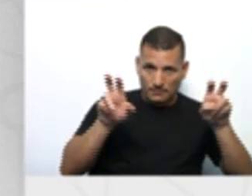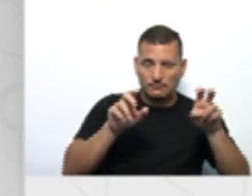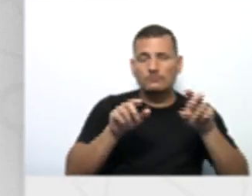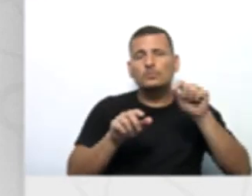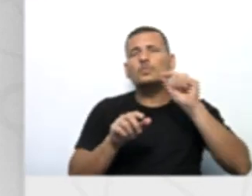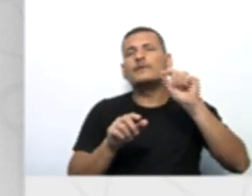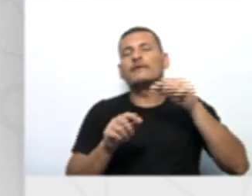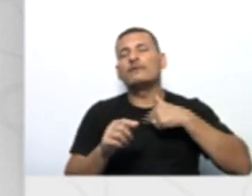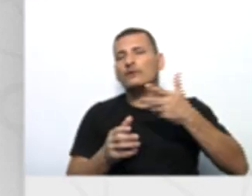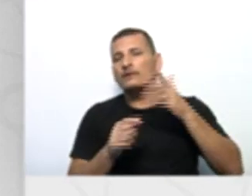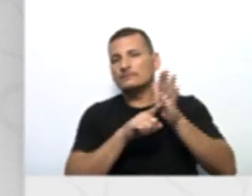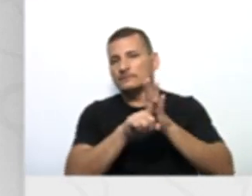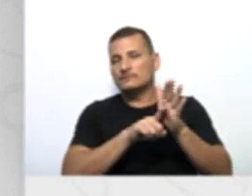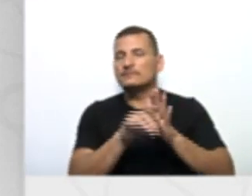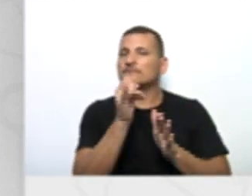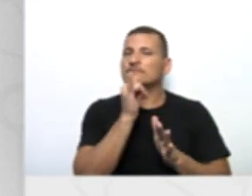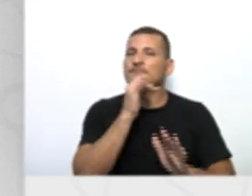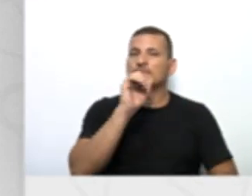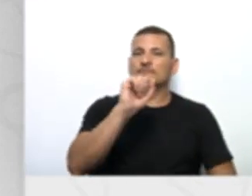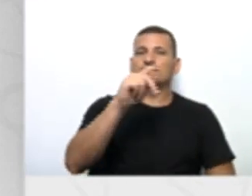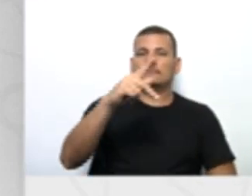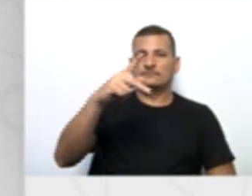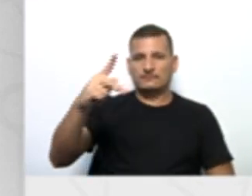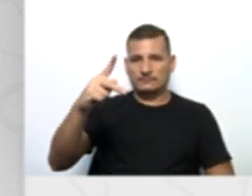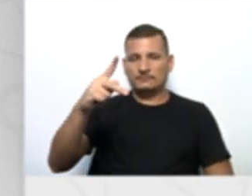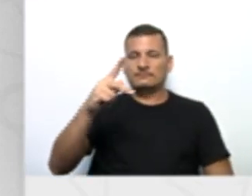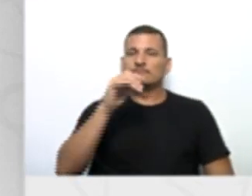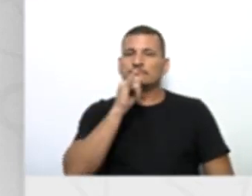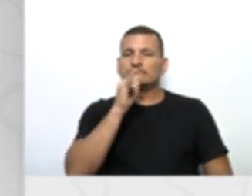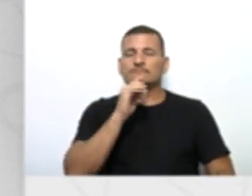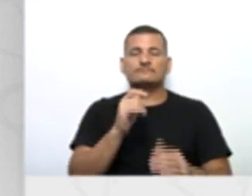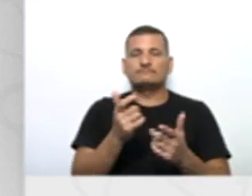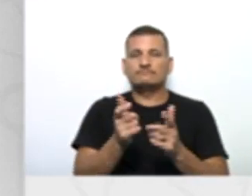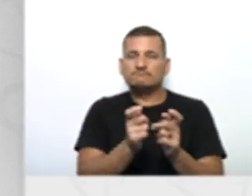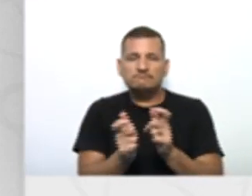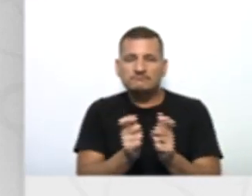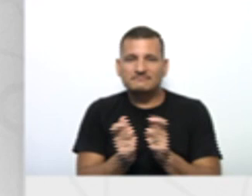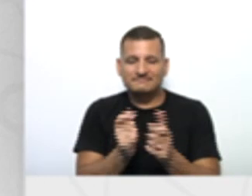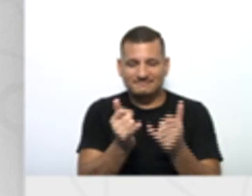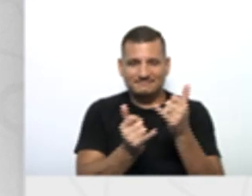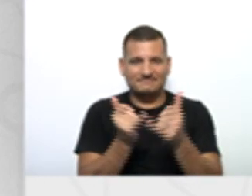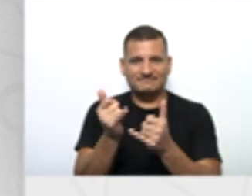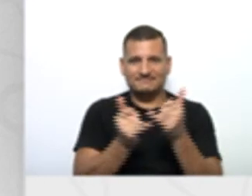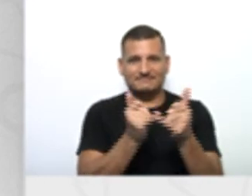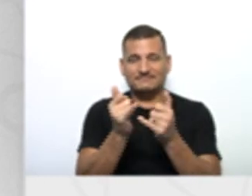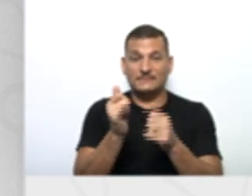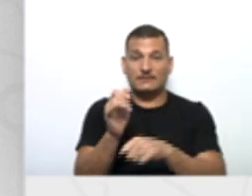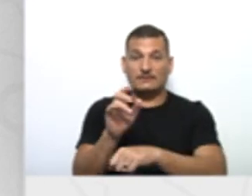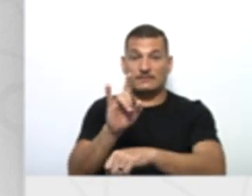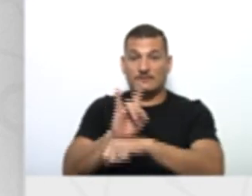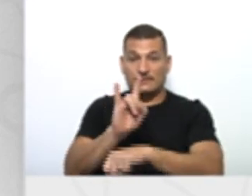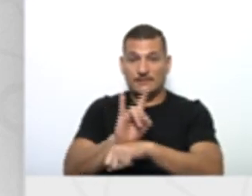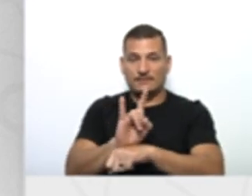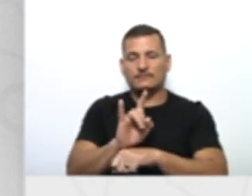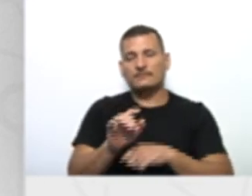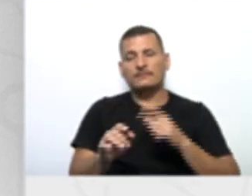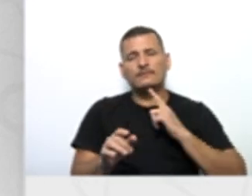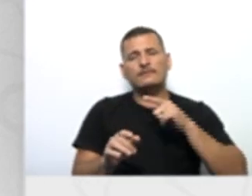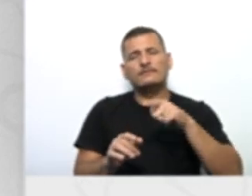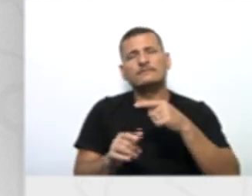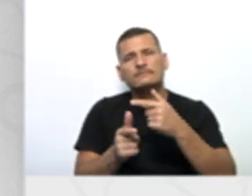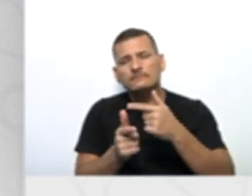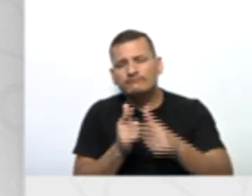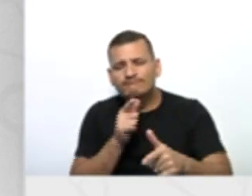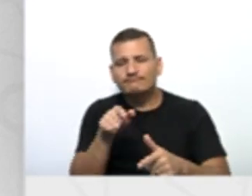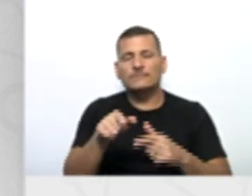quero abordar, por exemplo, um aplicativo para game em Android. Eu tenho um problema, como